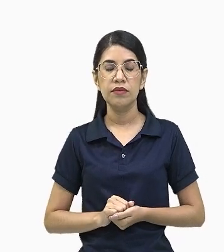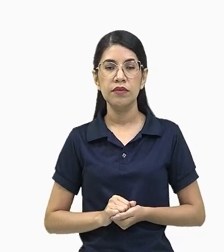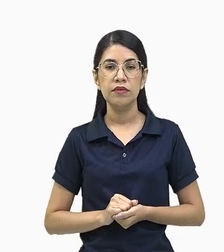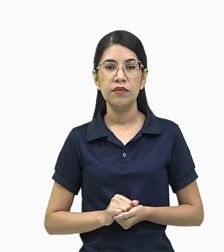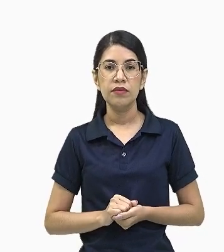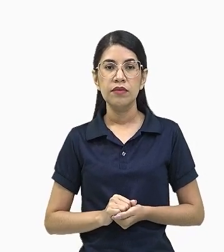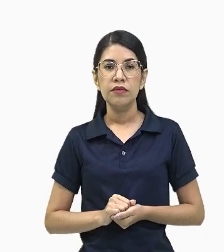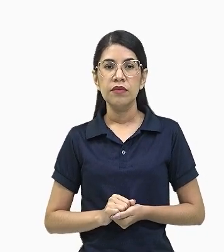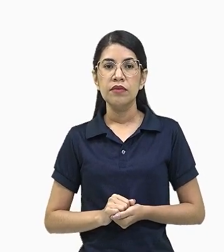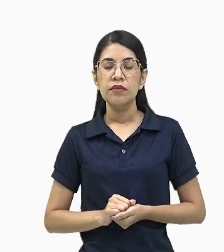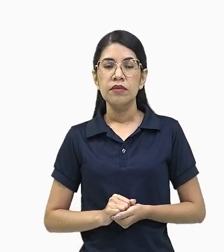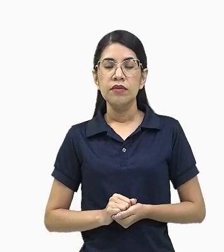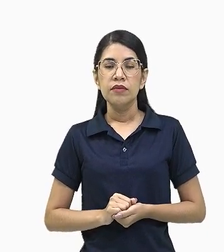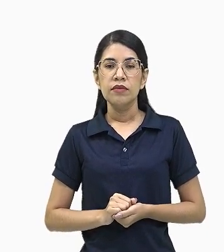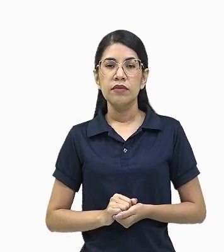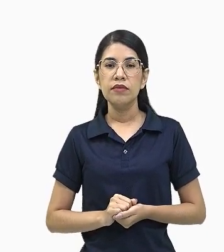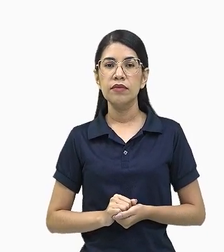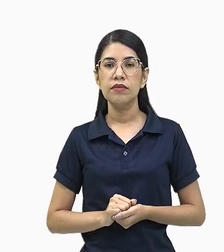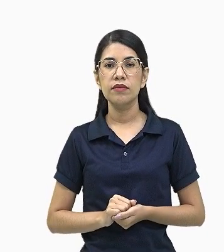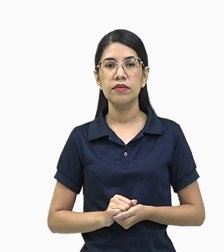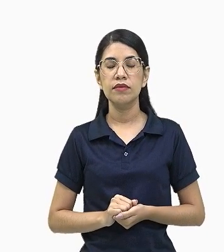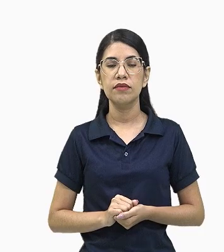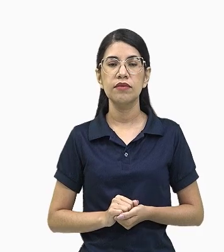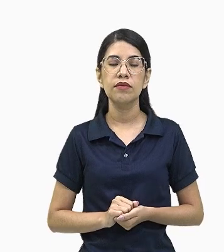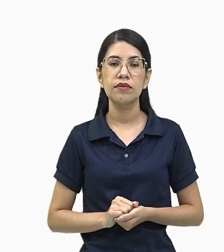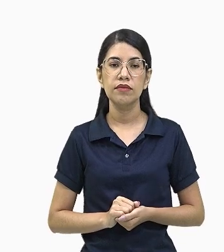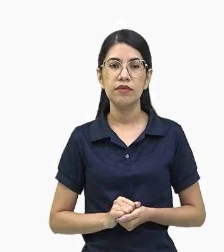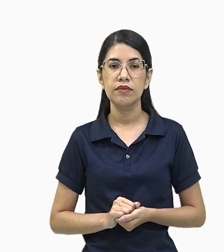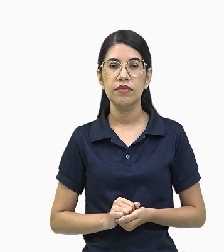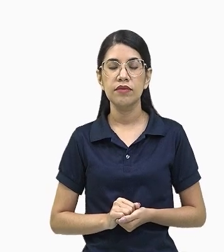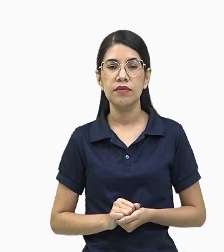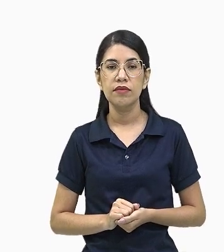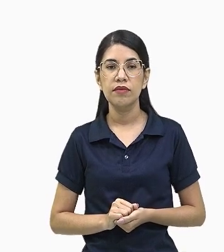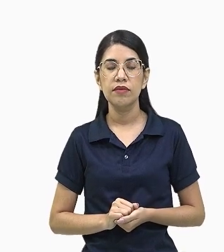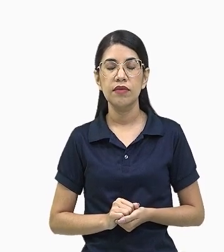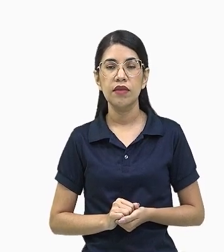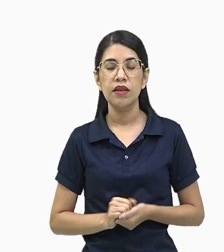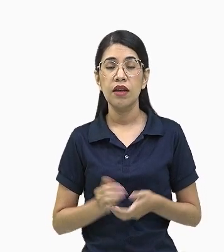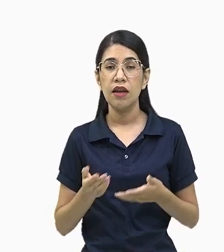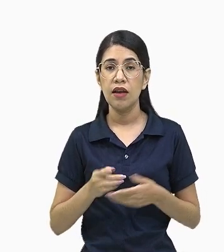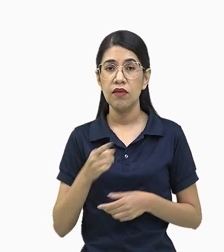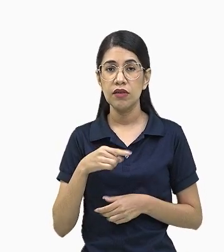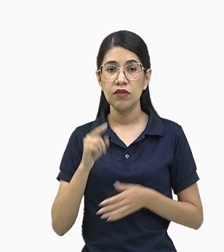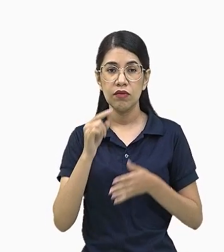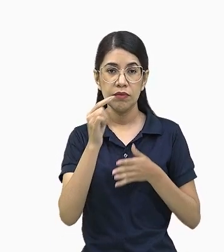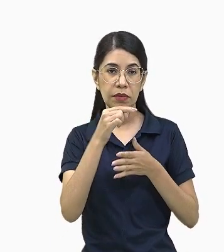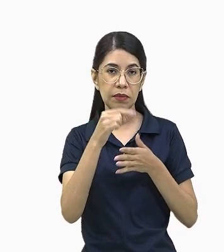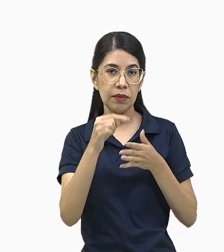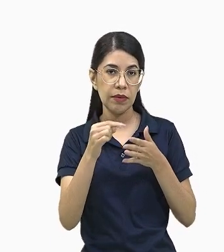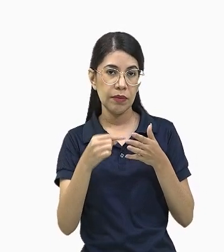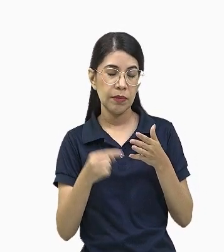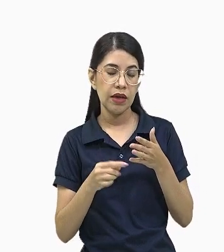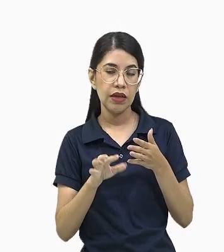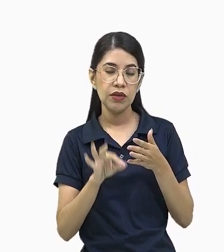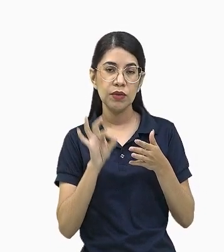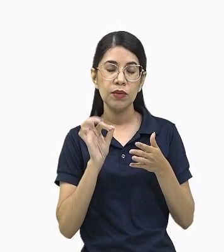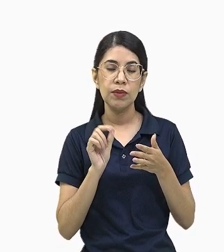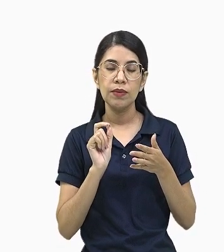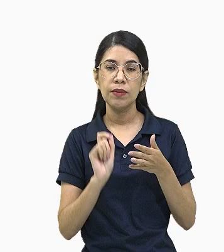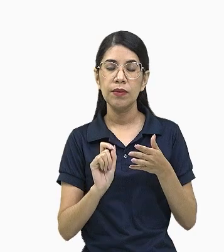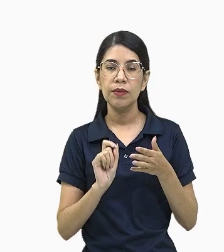show two actions happening at the same time. Agora você vai escolher aquela frase que